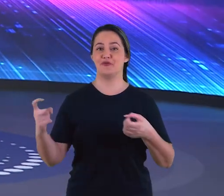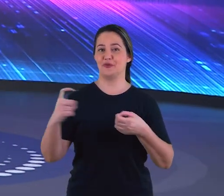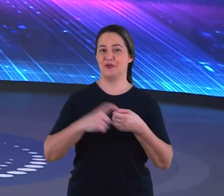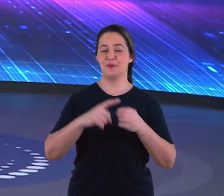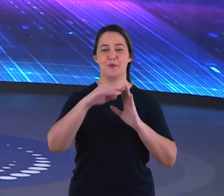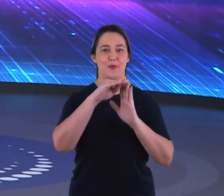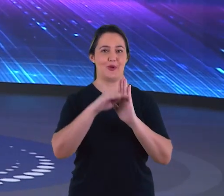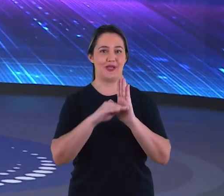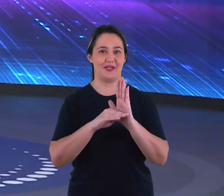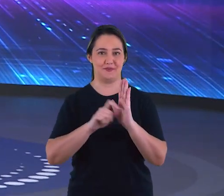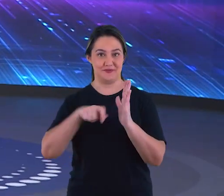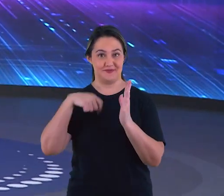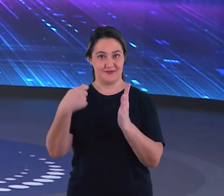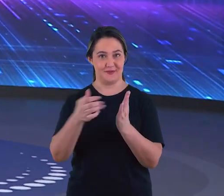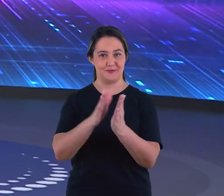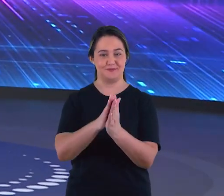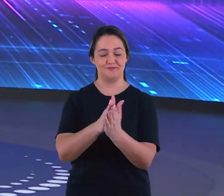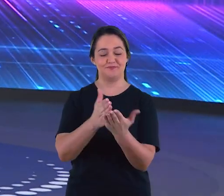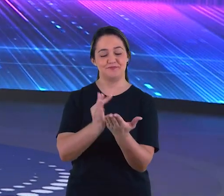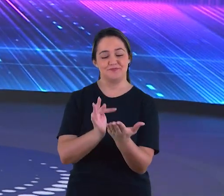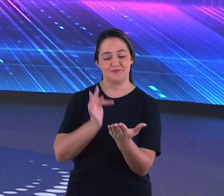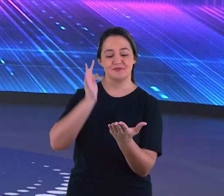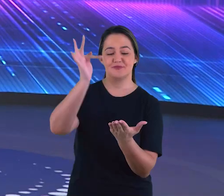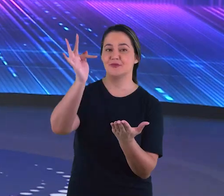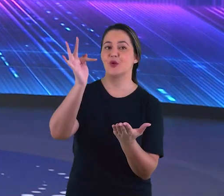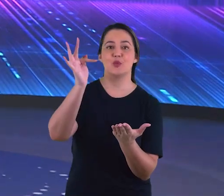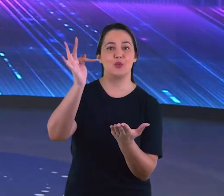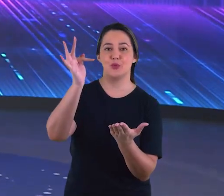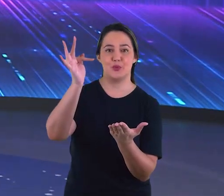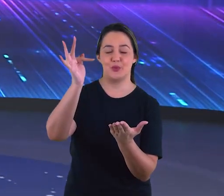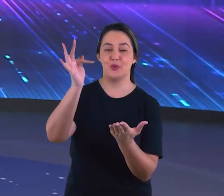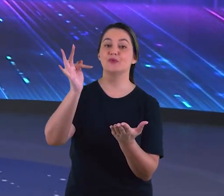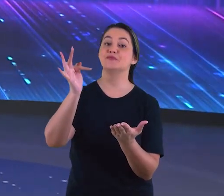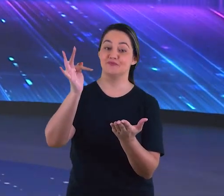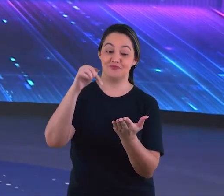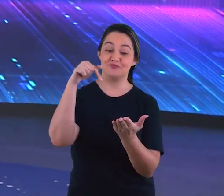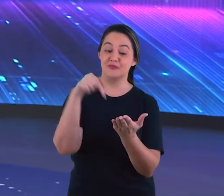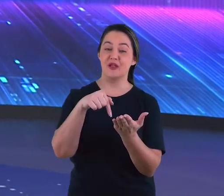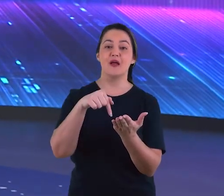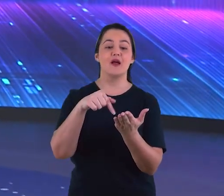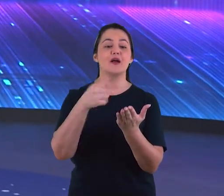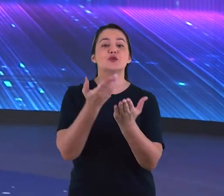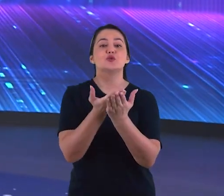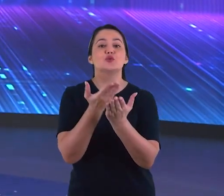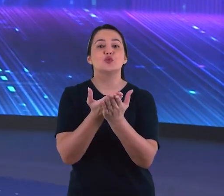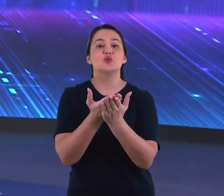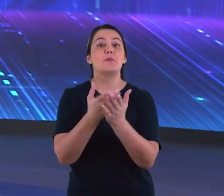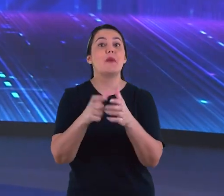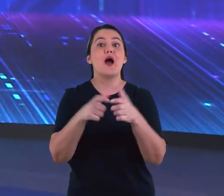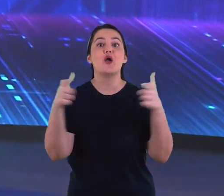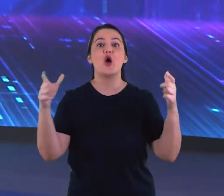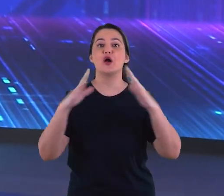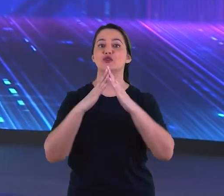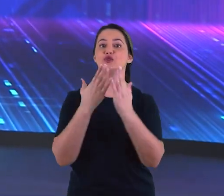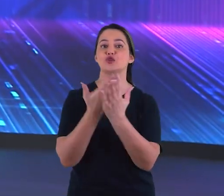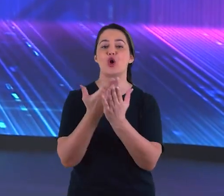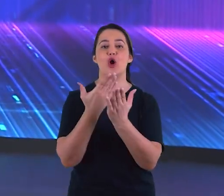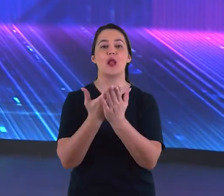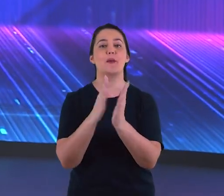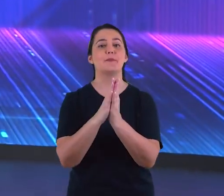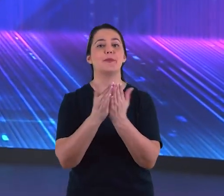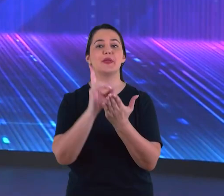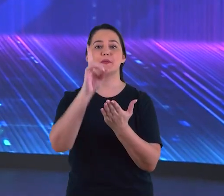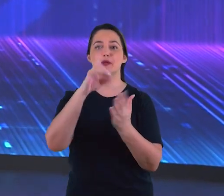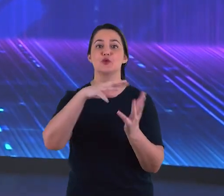Já estamos de volta com o programa Arena do Futuro e o Arena do Futuro ele faz parte da maior escola bíblica do